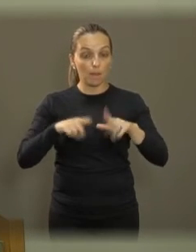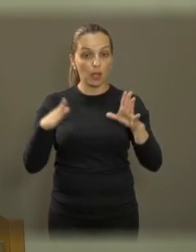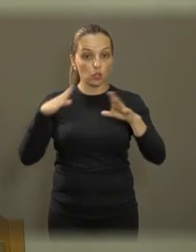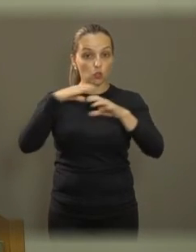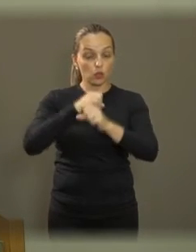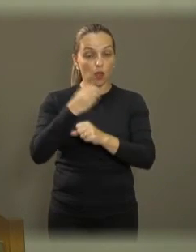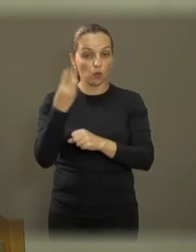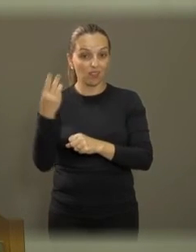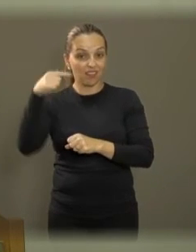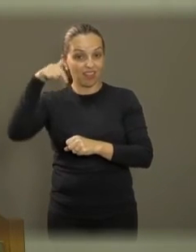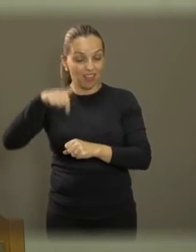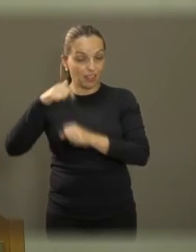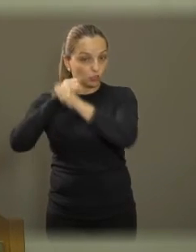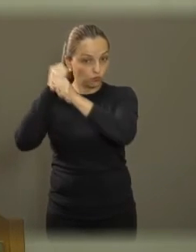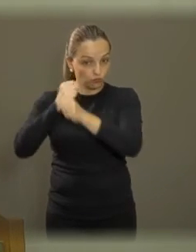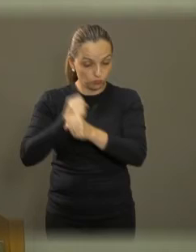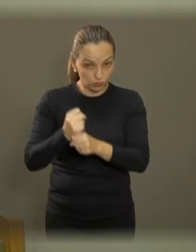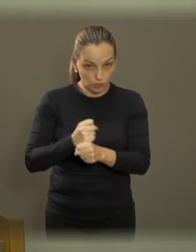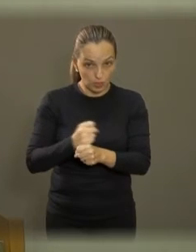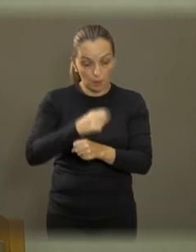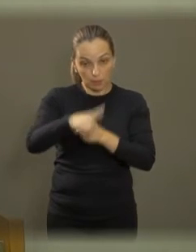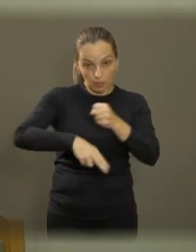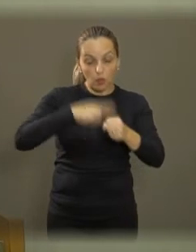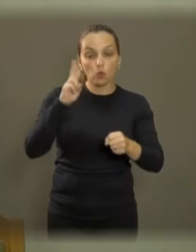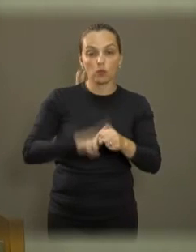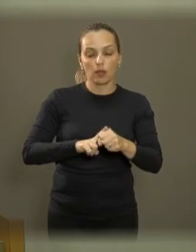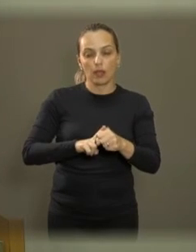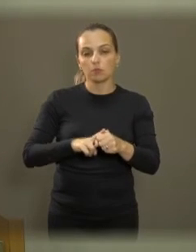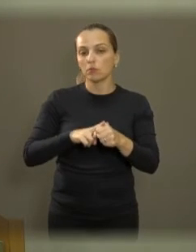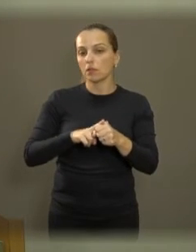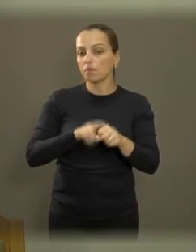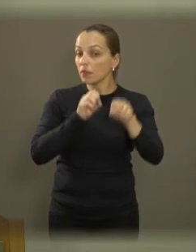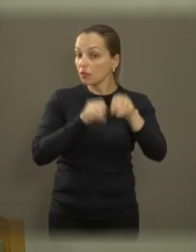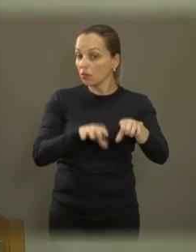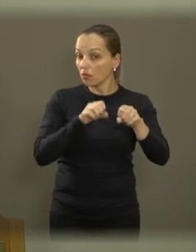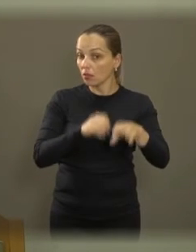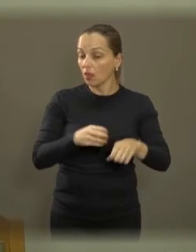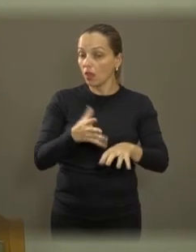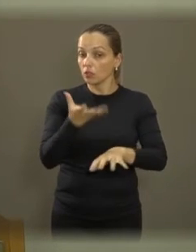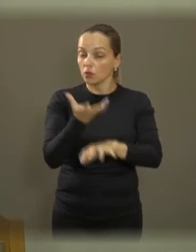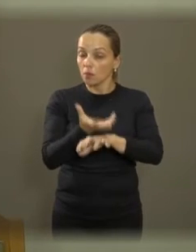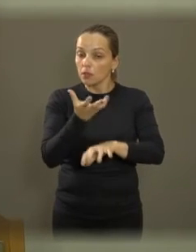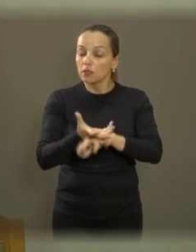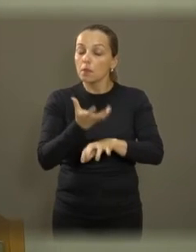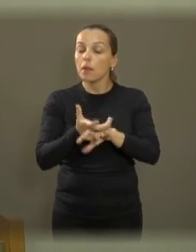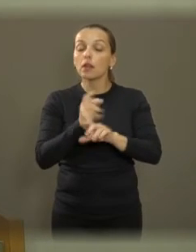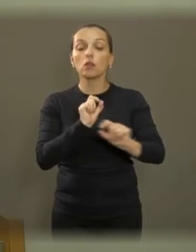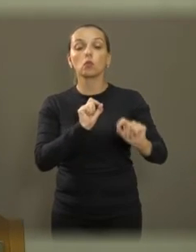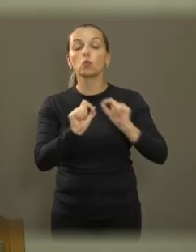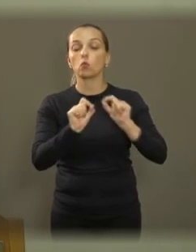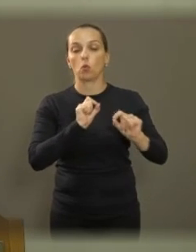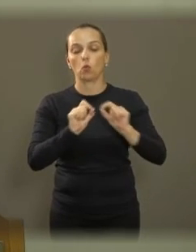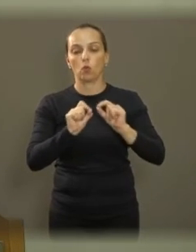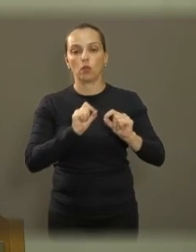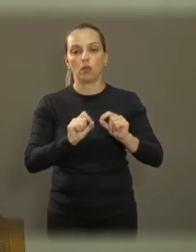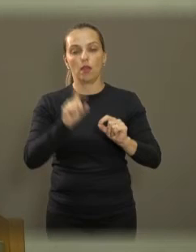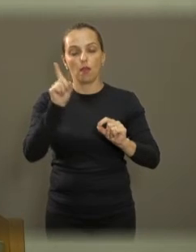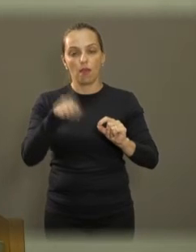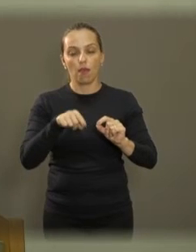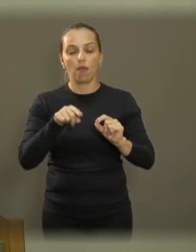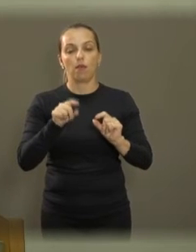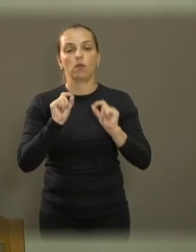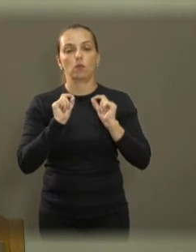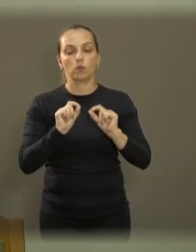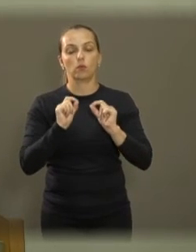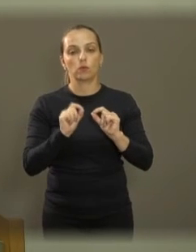Unesp. E desbravando uma disciplina, como bem disse o nosso diretor, professor